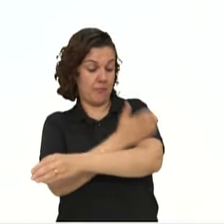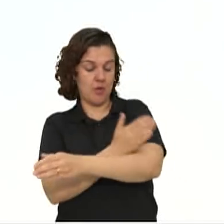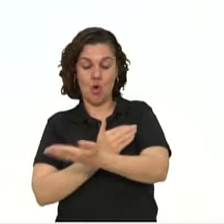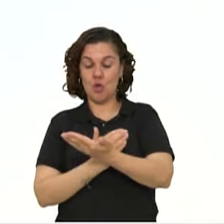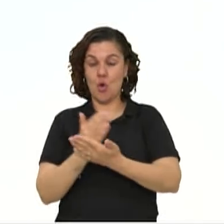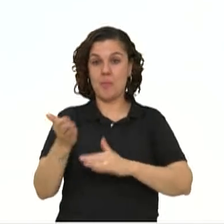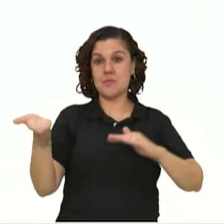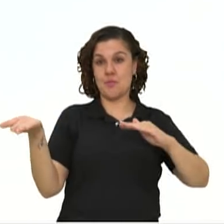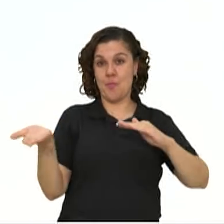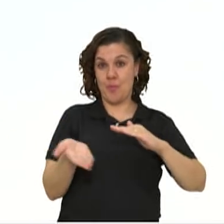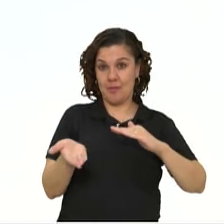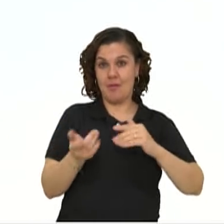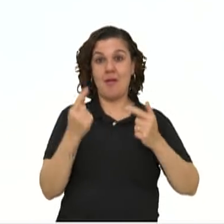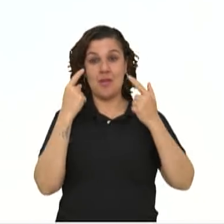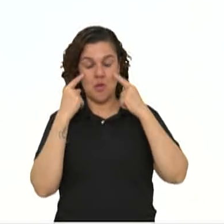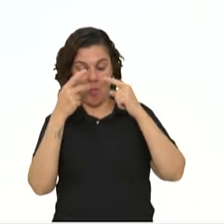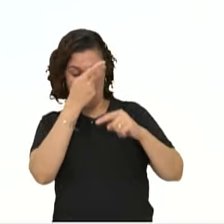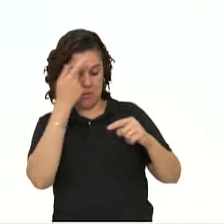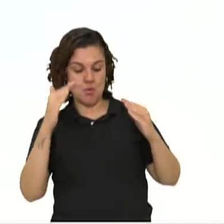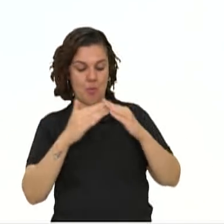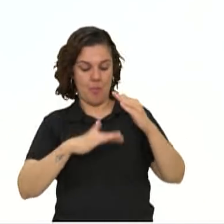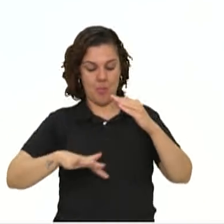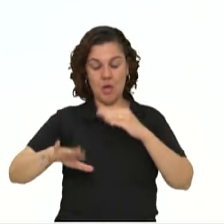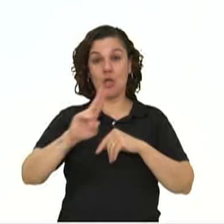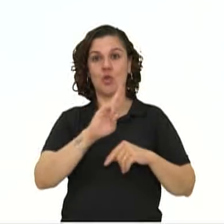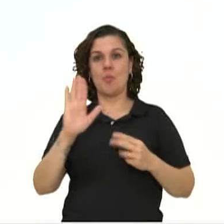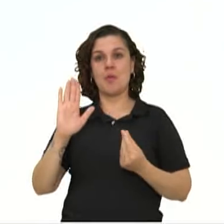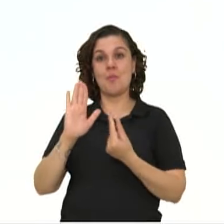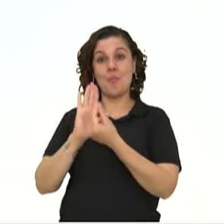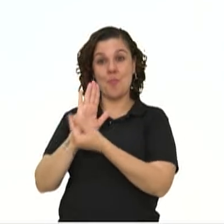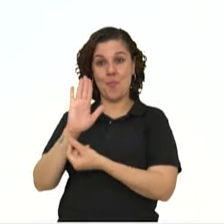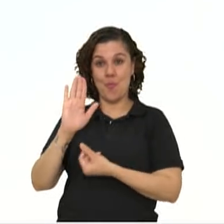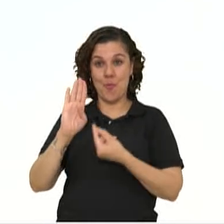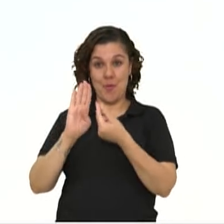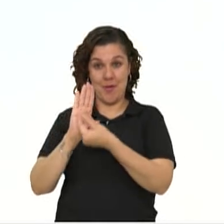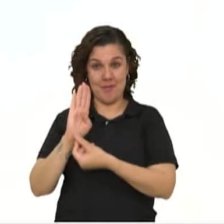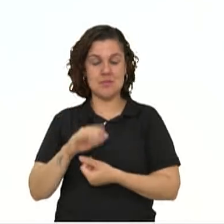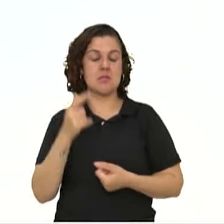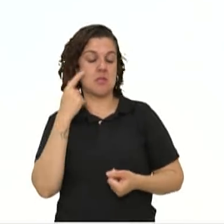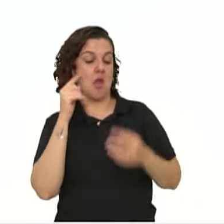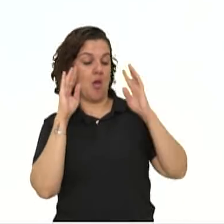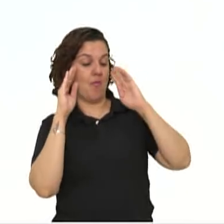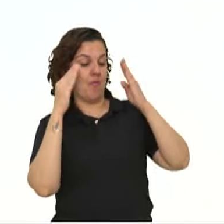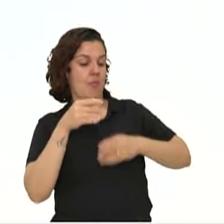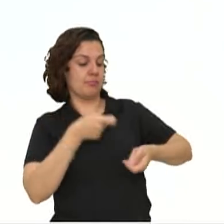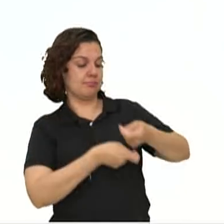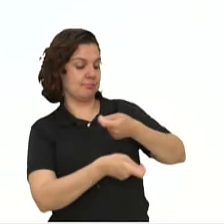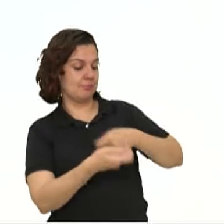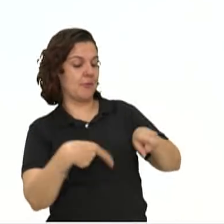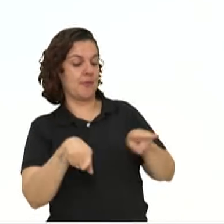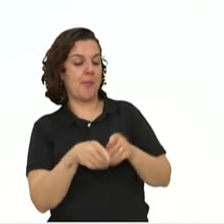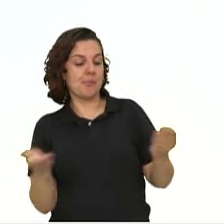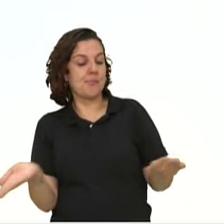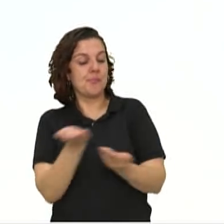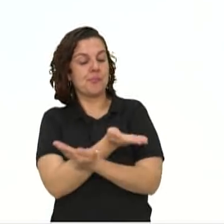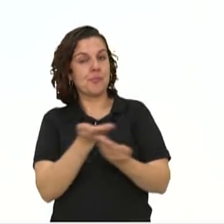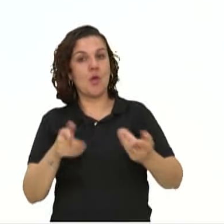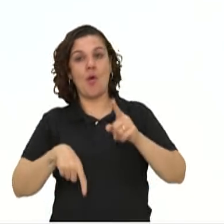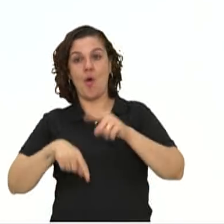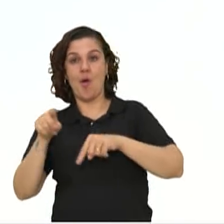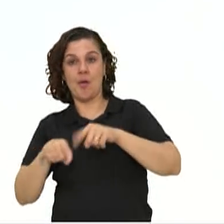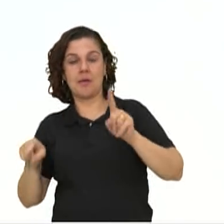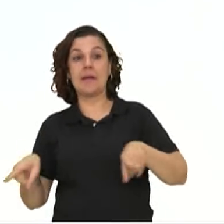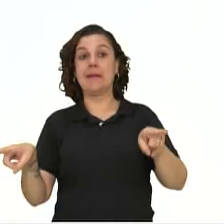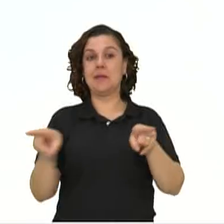modernidade. As pessoas que viviam nesses locais eram chamadas de burgueses, né? Dedicados ao comércio e à troca de mercadorias, e à base